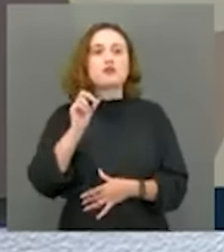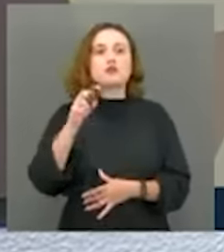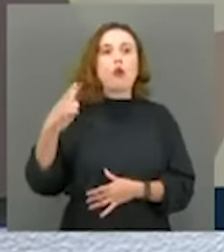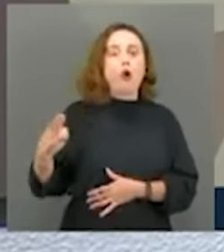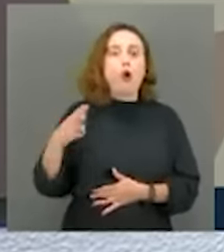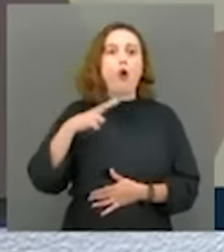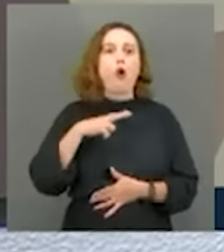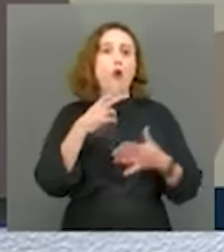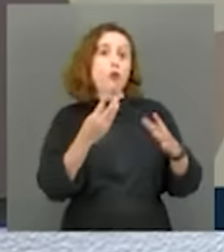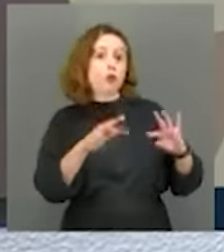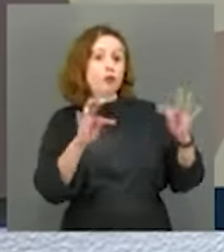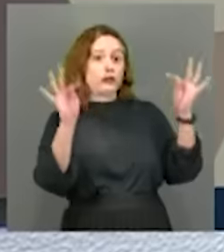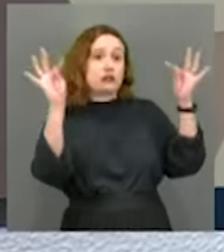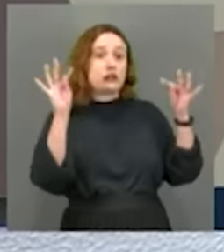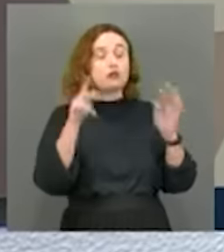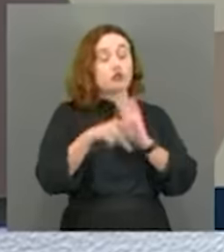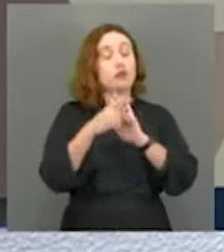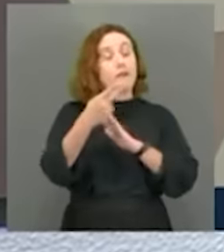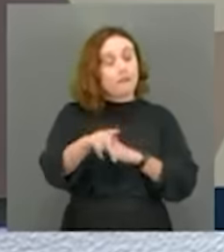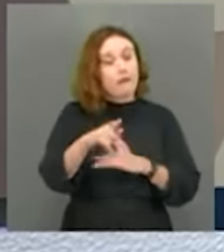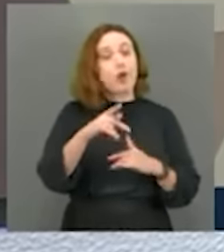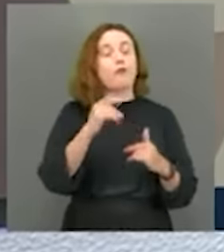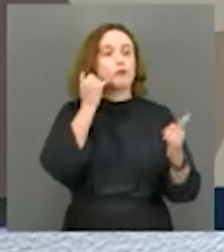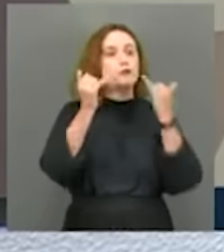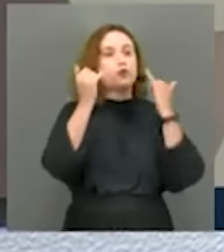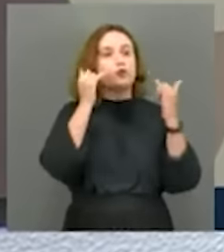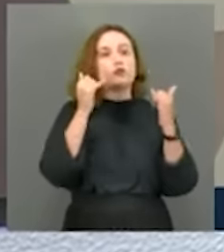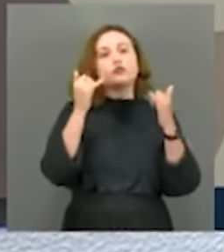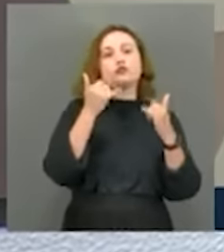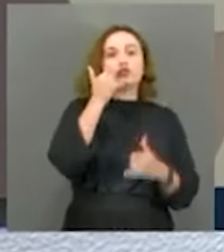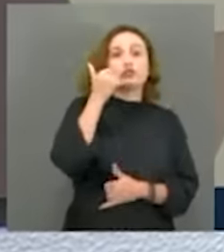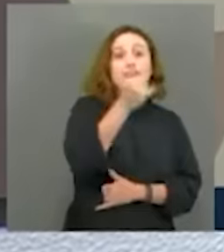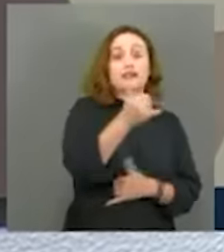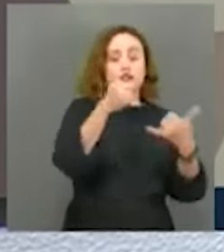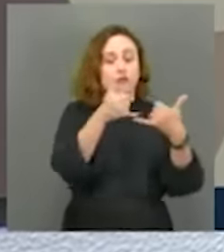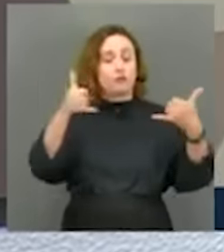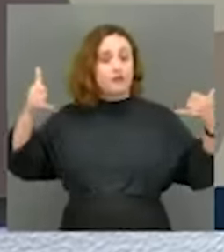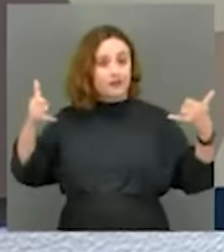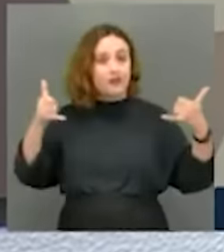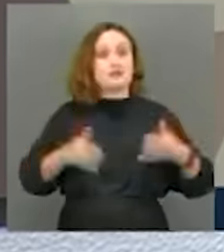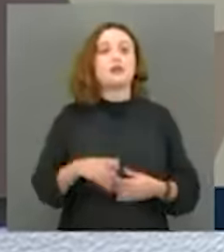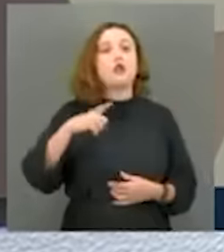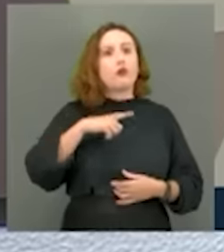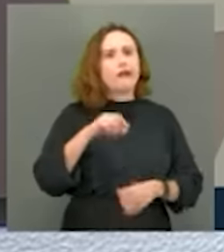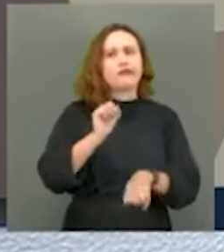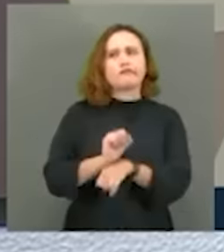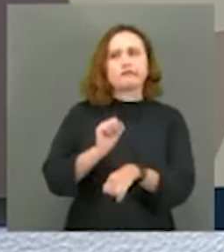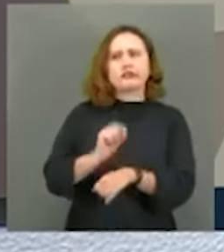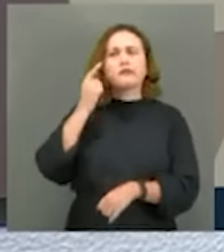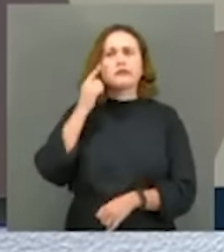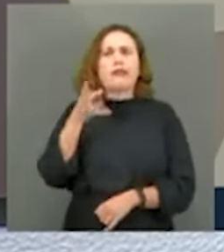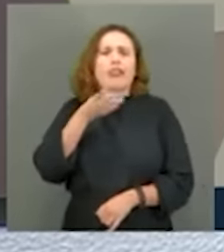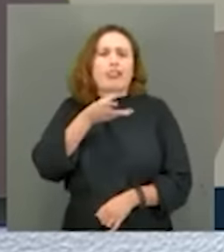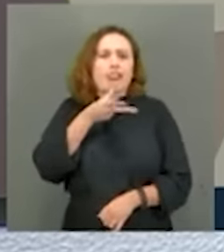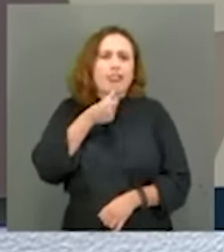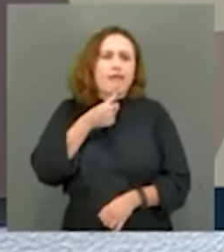de serviço de telecomunicação é plausível esperar que a interrupção ou a perturbação do serviço se prolongará por mais tempo dadas